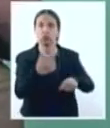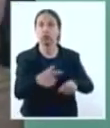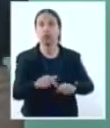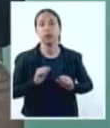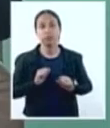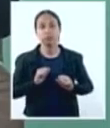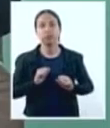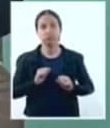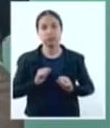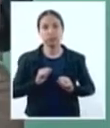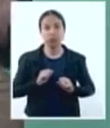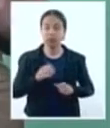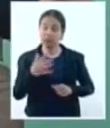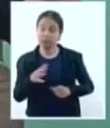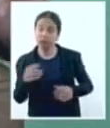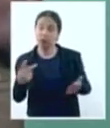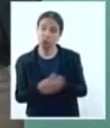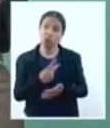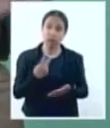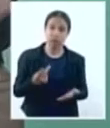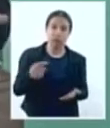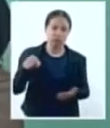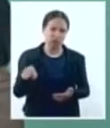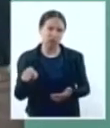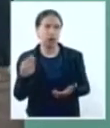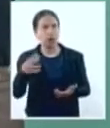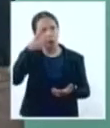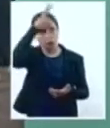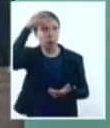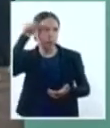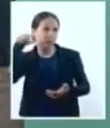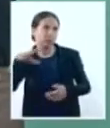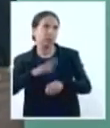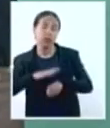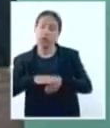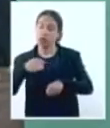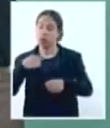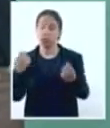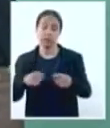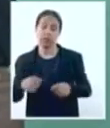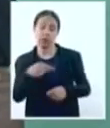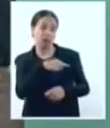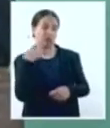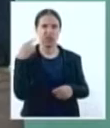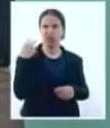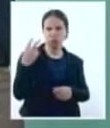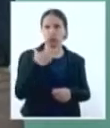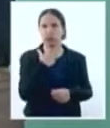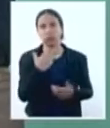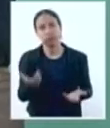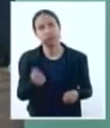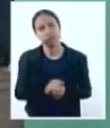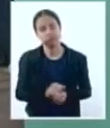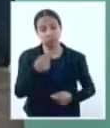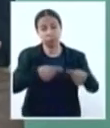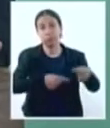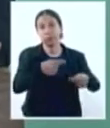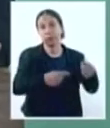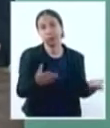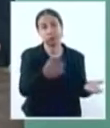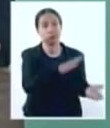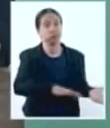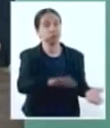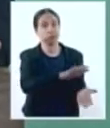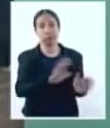é coisa de prefeito e não coisa de vereador, né? Sim. Resumindo. Era um veto político, que alegava que a impertinência,